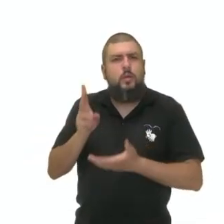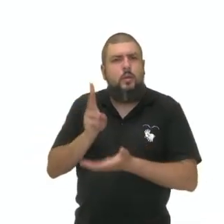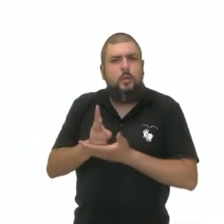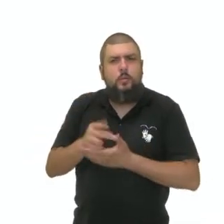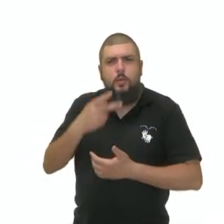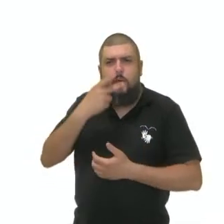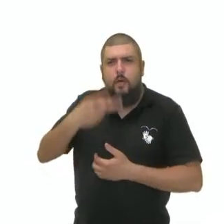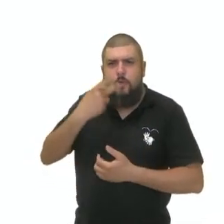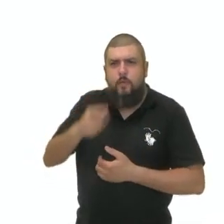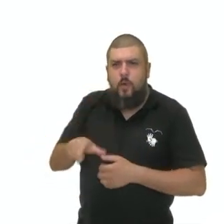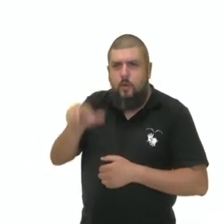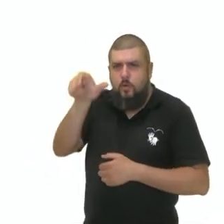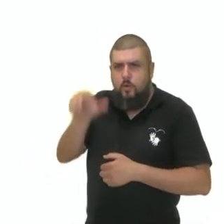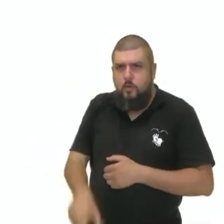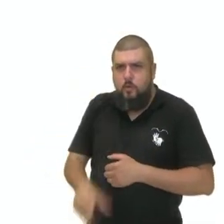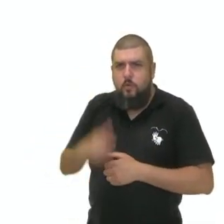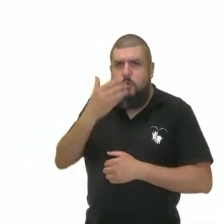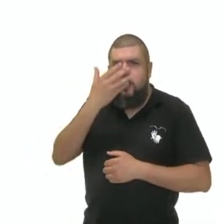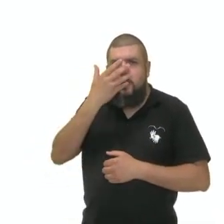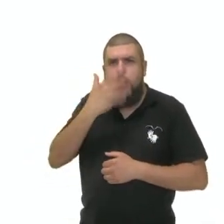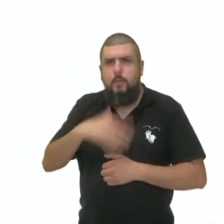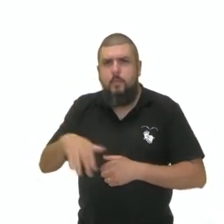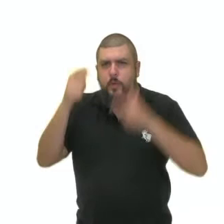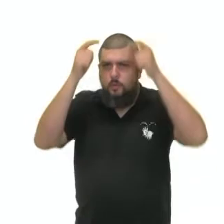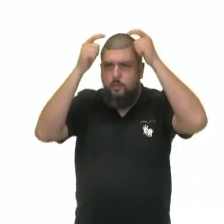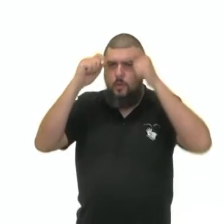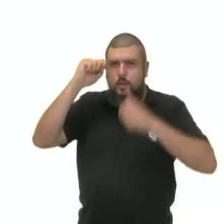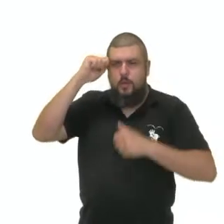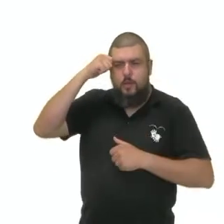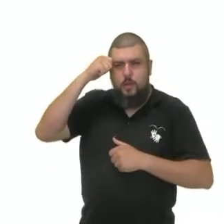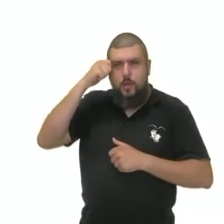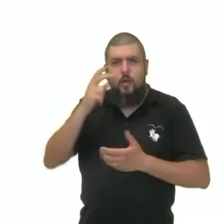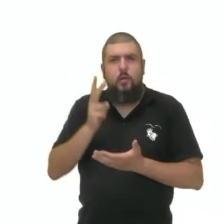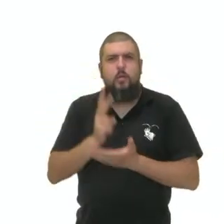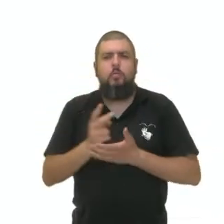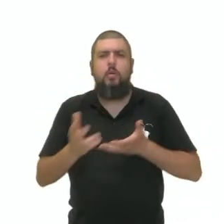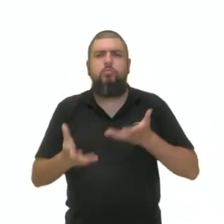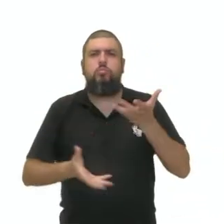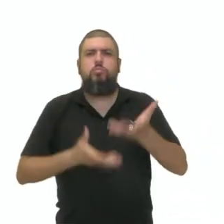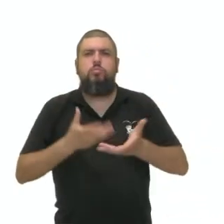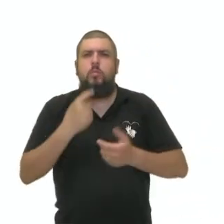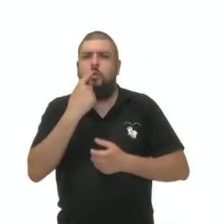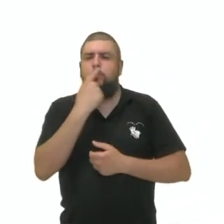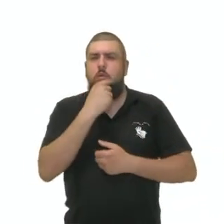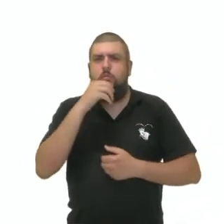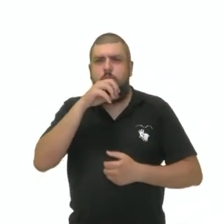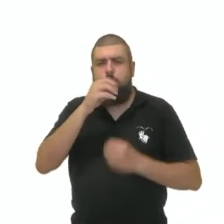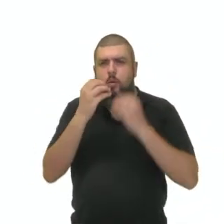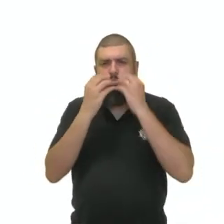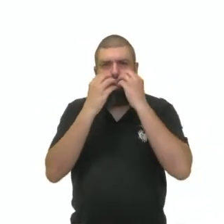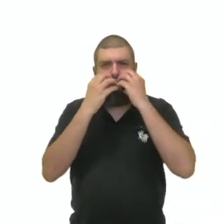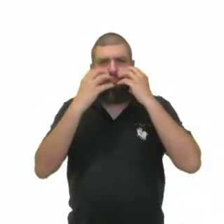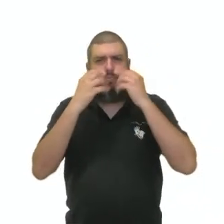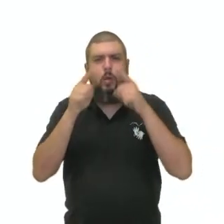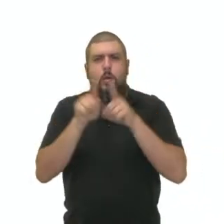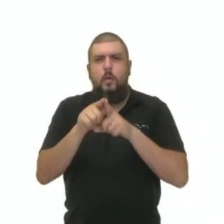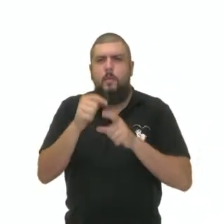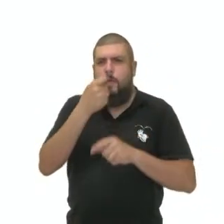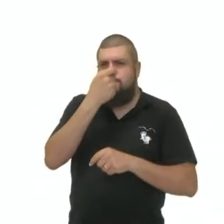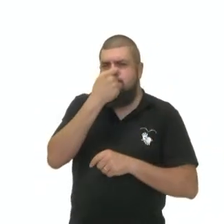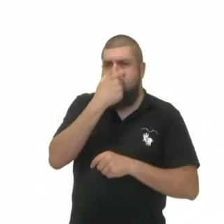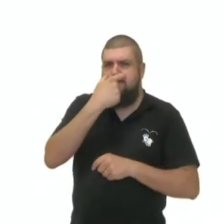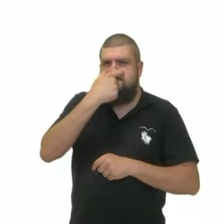que enaltece a beleza dos próprios traços, de sua boca grande e carnuda, de seu nariz de batata. A